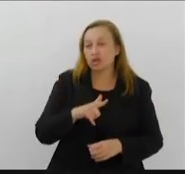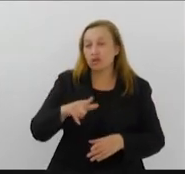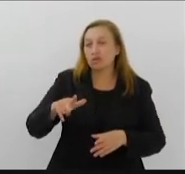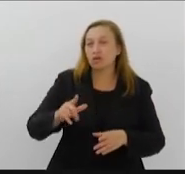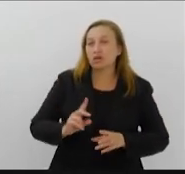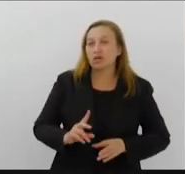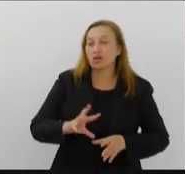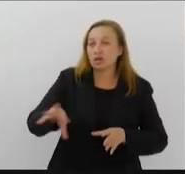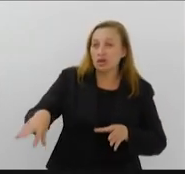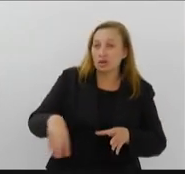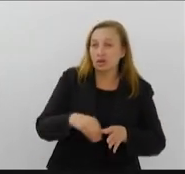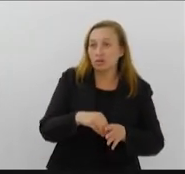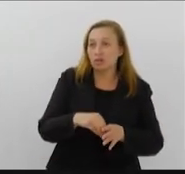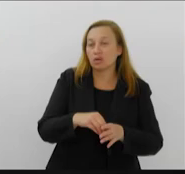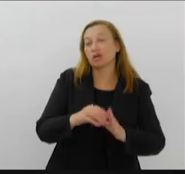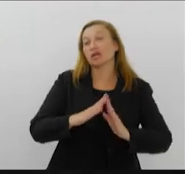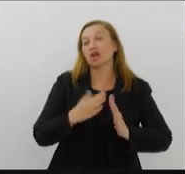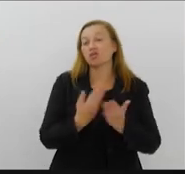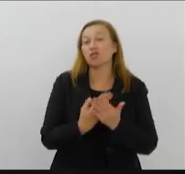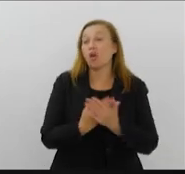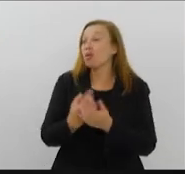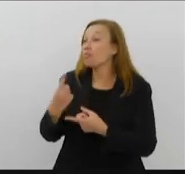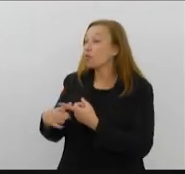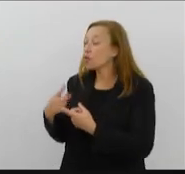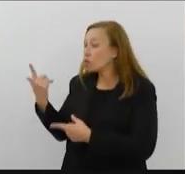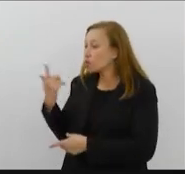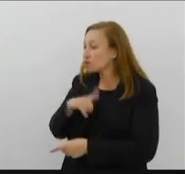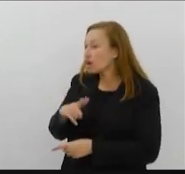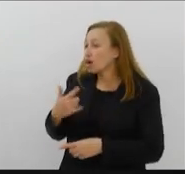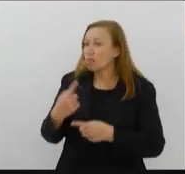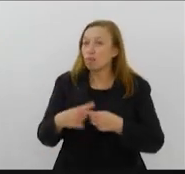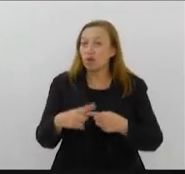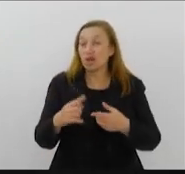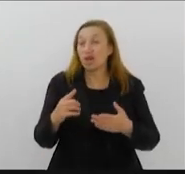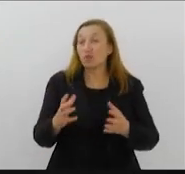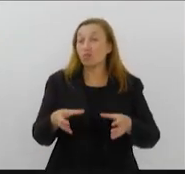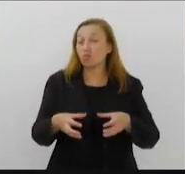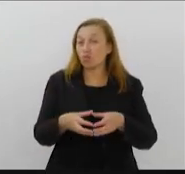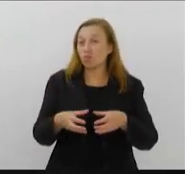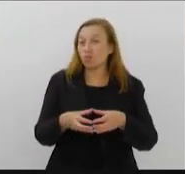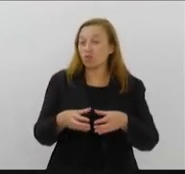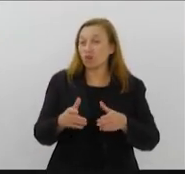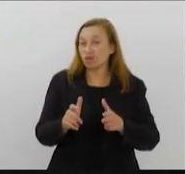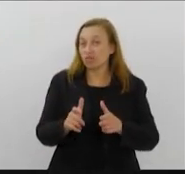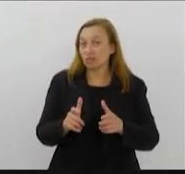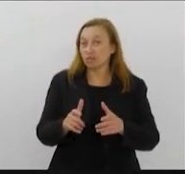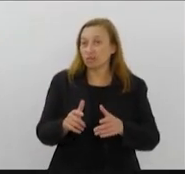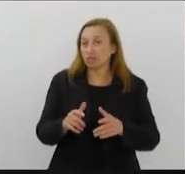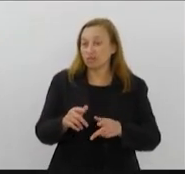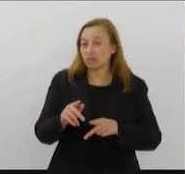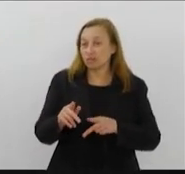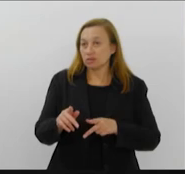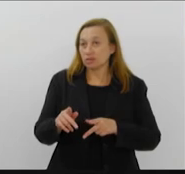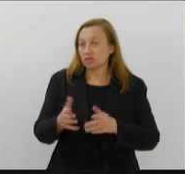que conseguem? Porque, na verdade, a grande maioria não interrompe os estudos porque quer.